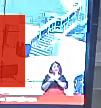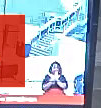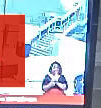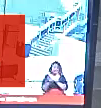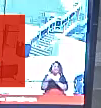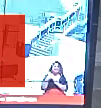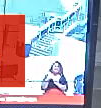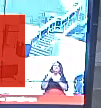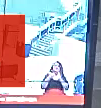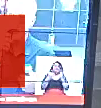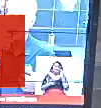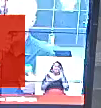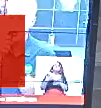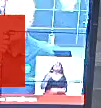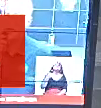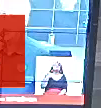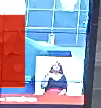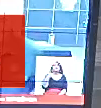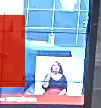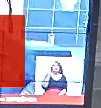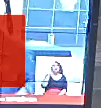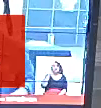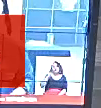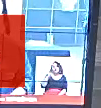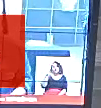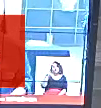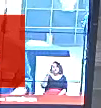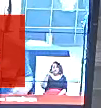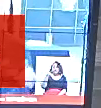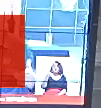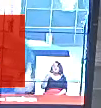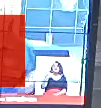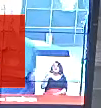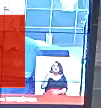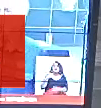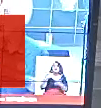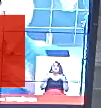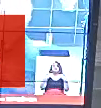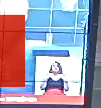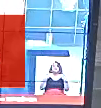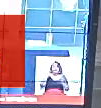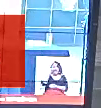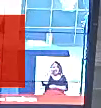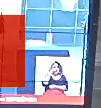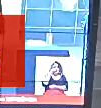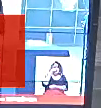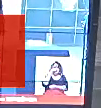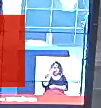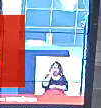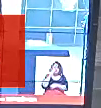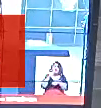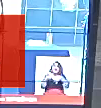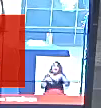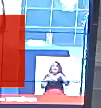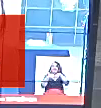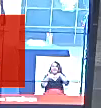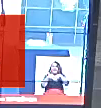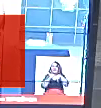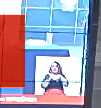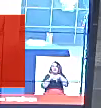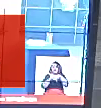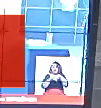estou usando camisa azul, calça jeans e sapato preto. E esse punhado de cabeça de cabelo branco aqui, tenho